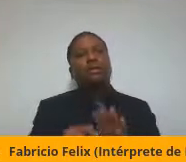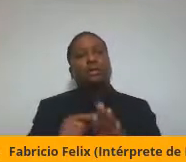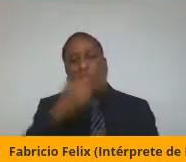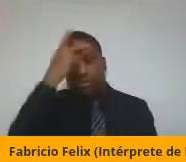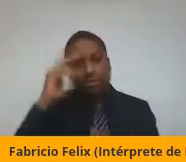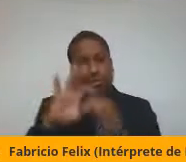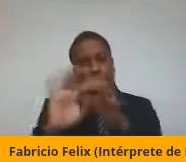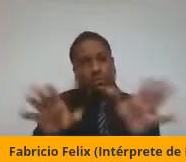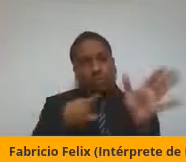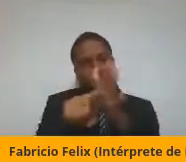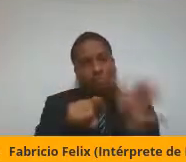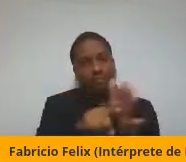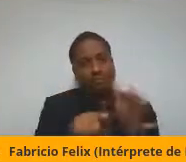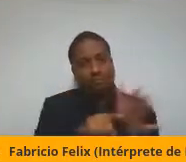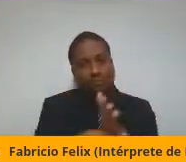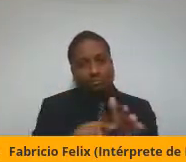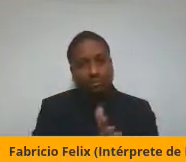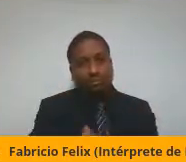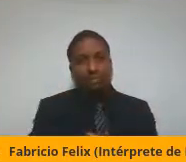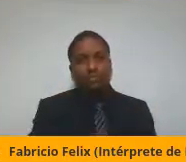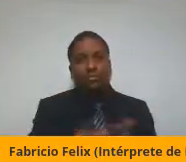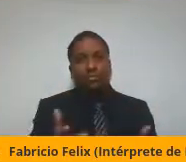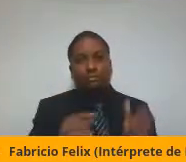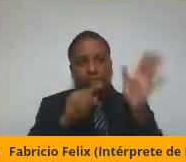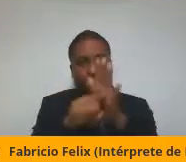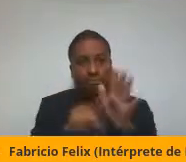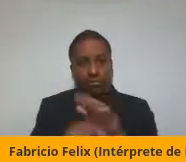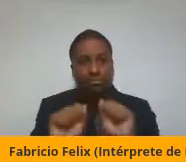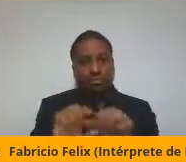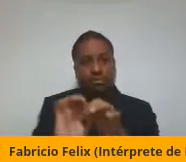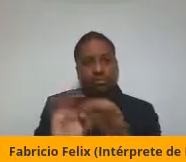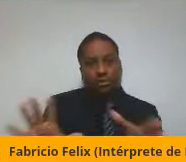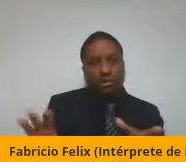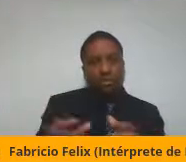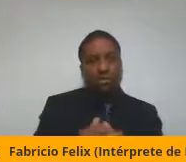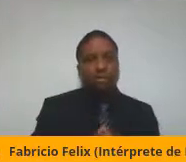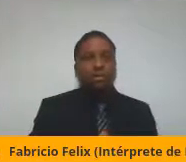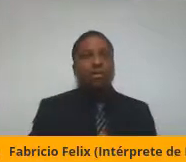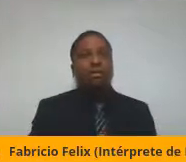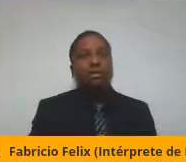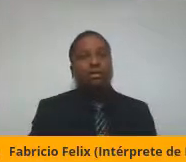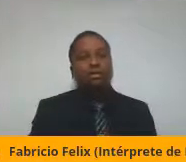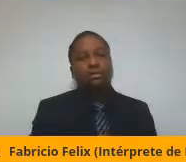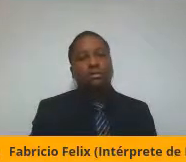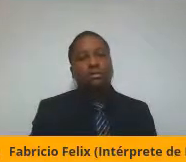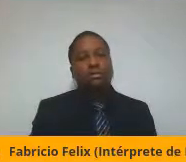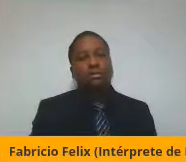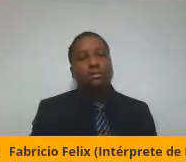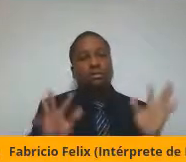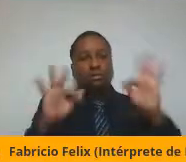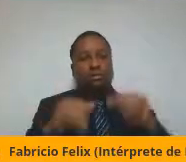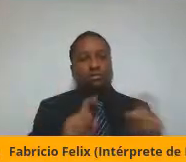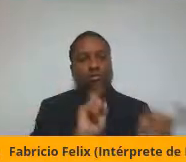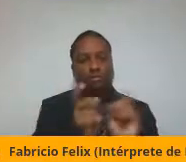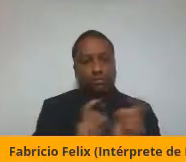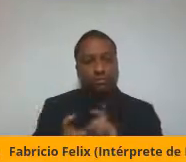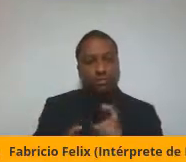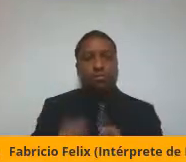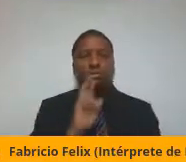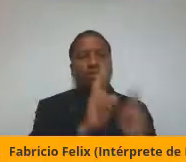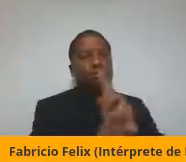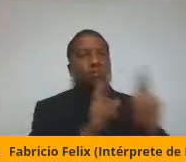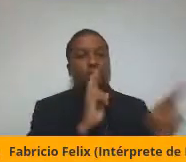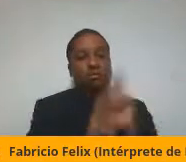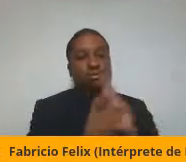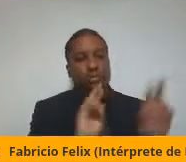pode começar, e a gente pode fazer suas perguntas através do chat, e no final a gente se reúne e vai respondendo as perguntas de uma maneira geral,